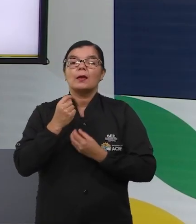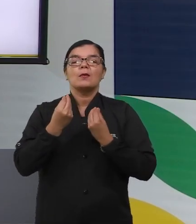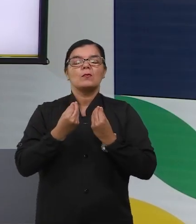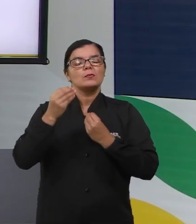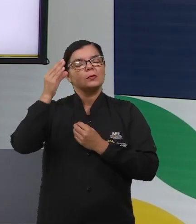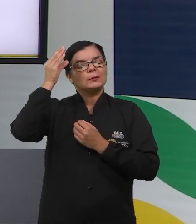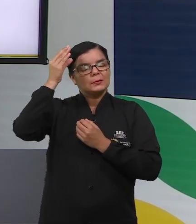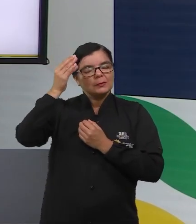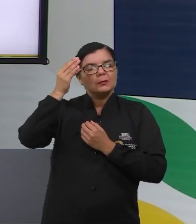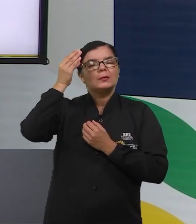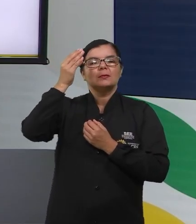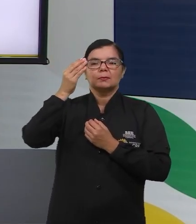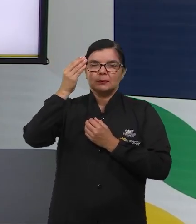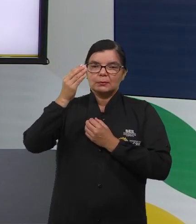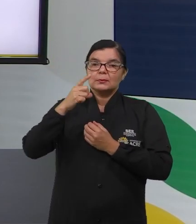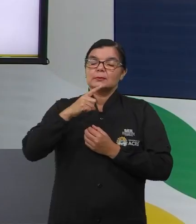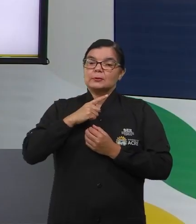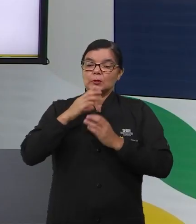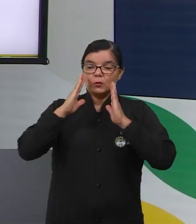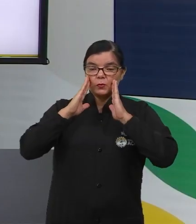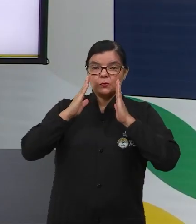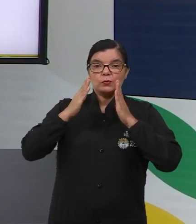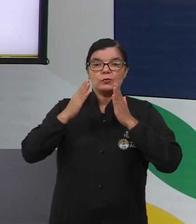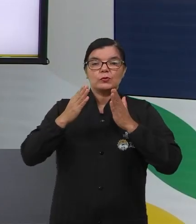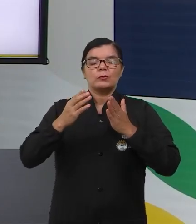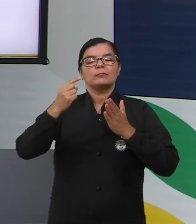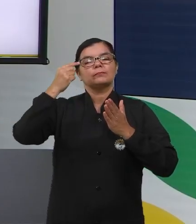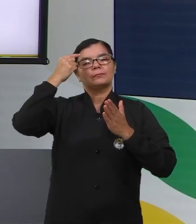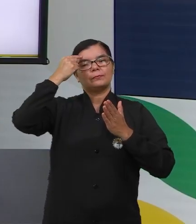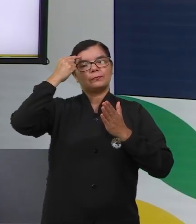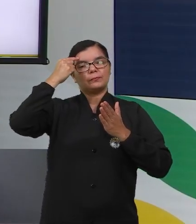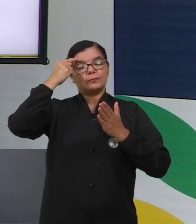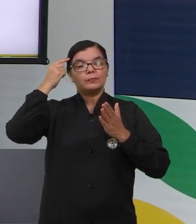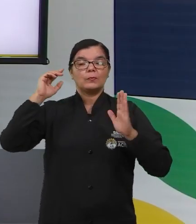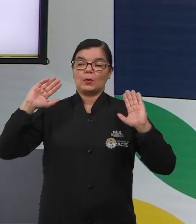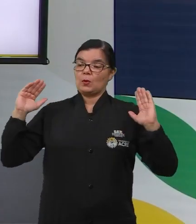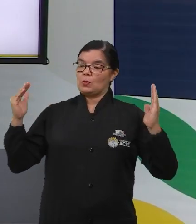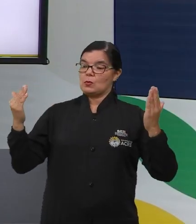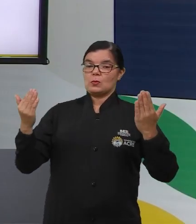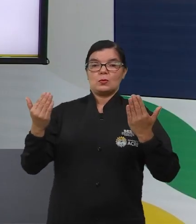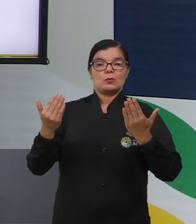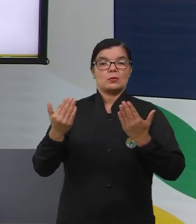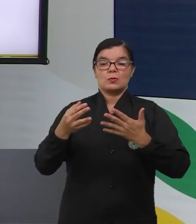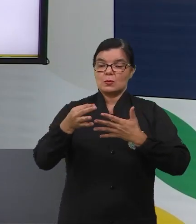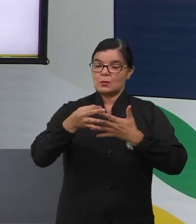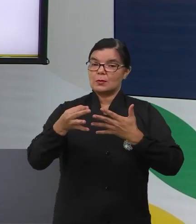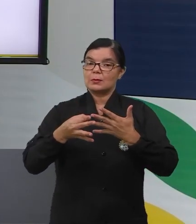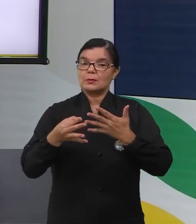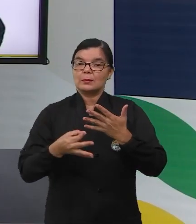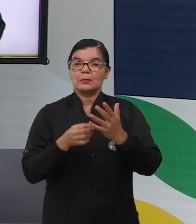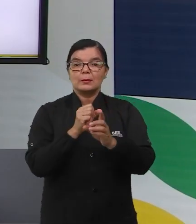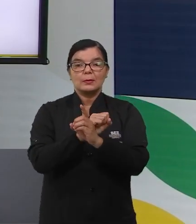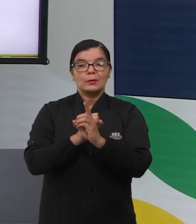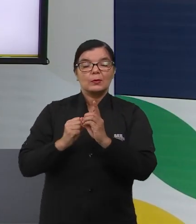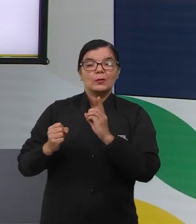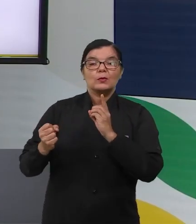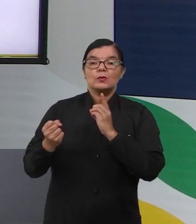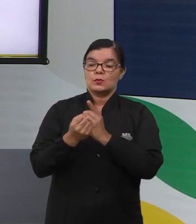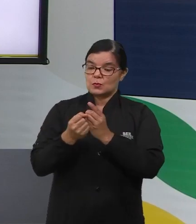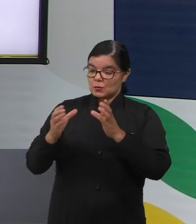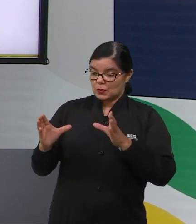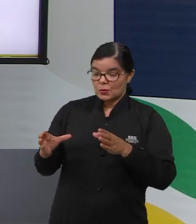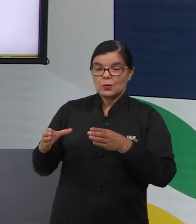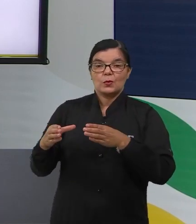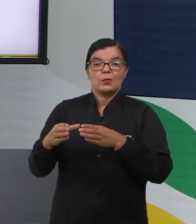essa consciência, é ter esse olhar reflexivo acerca dos aspectos sociais,